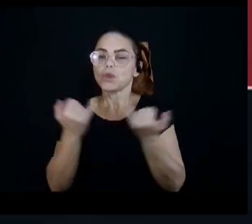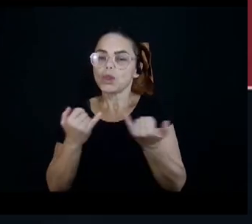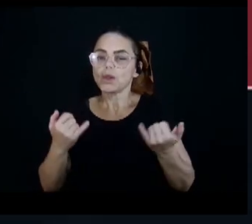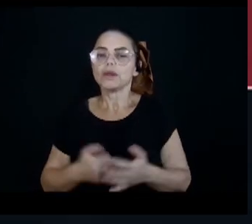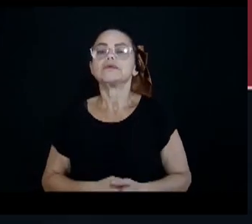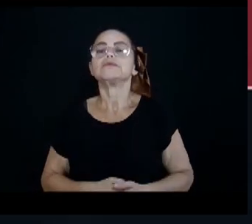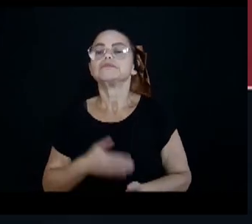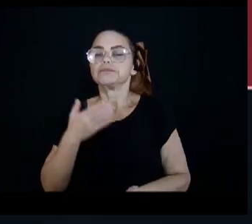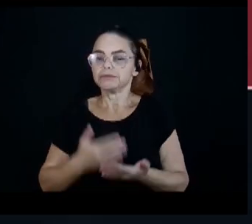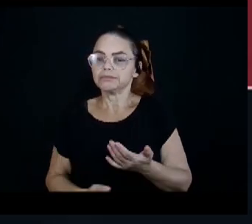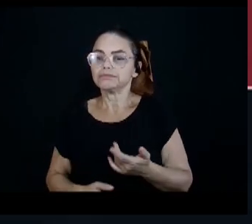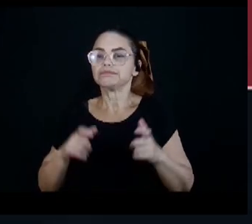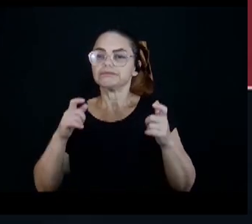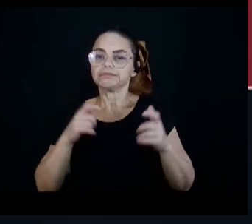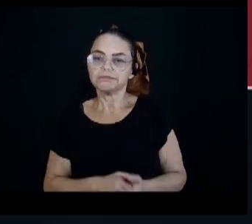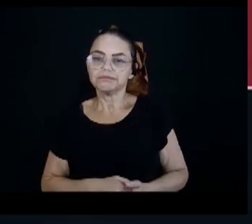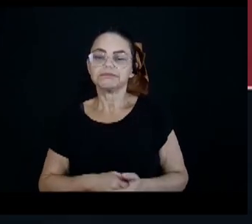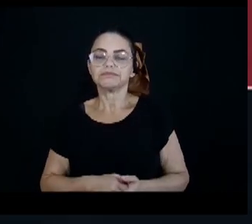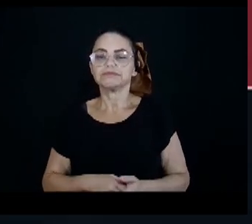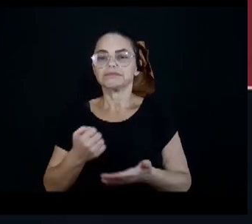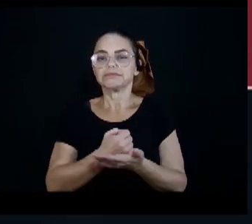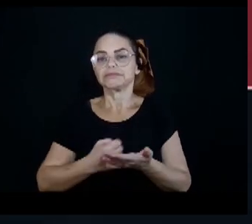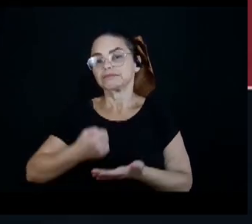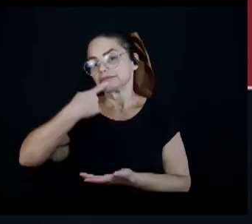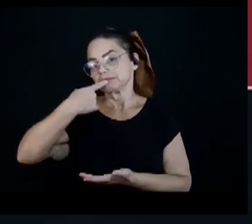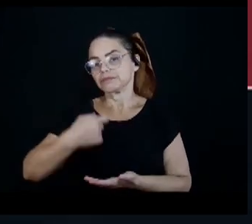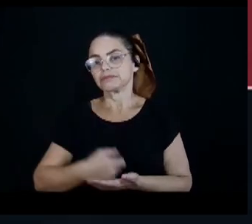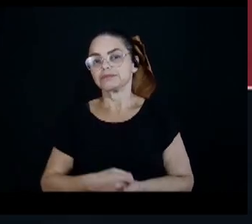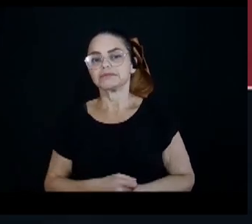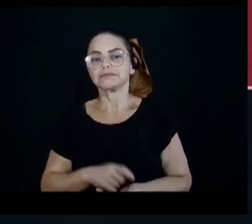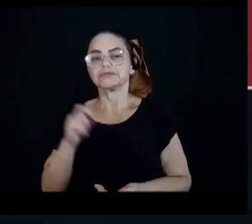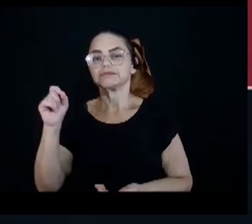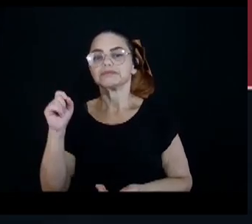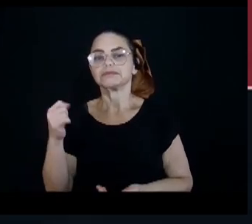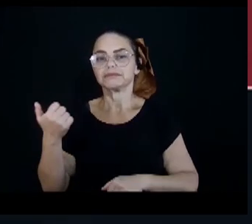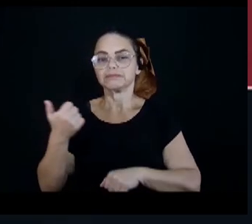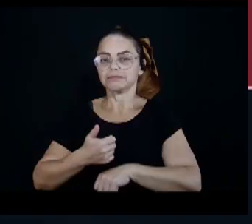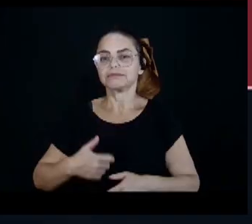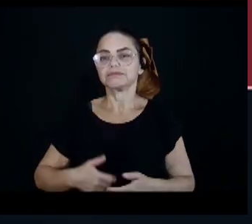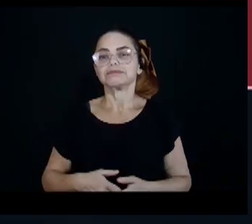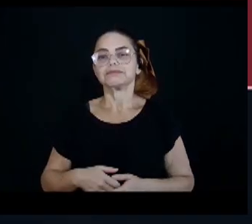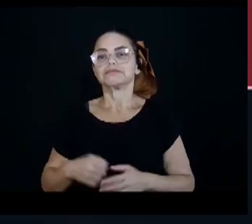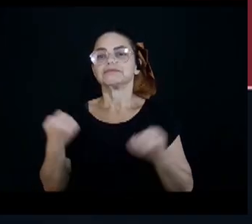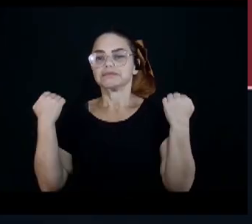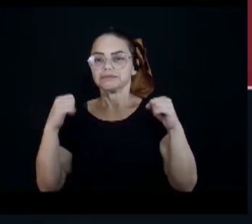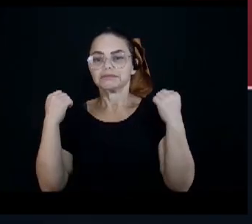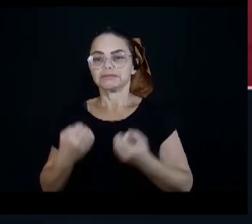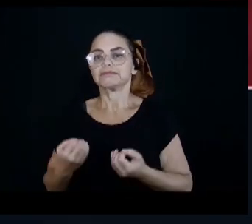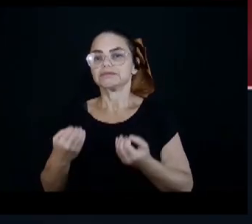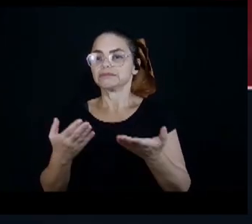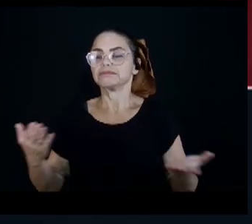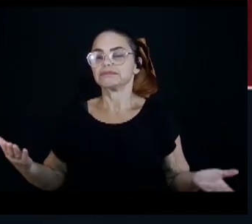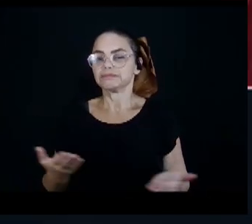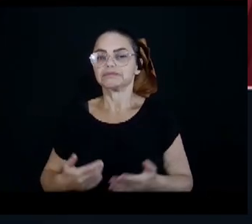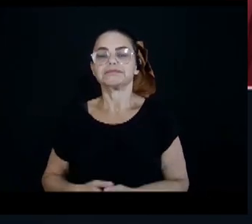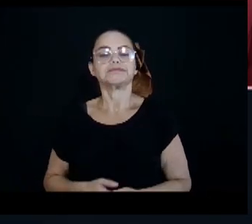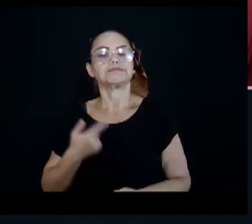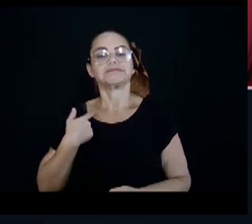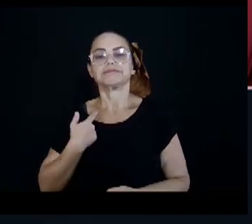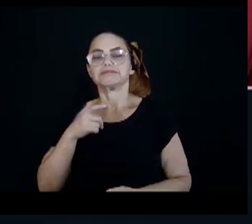as farmácias? O que o dono da academia deve oferecer agora para não perder o aluno para